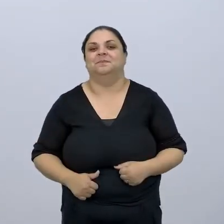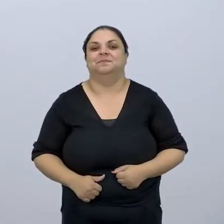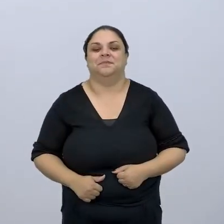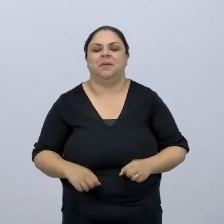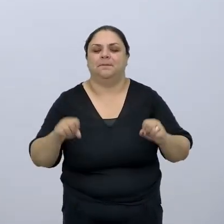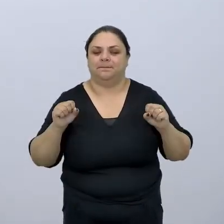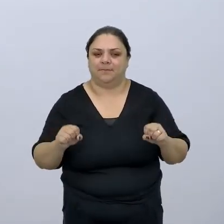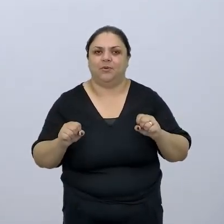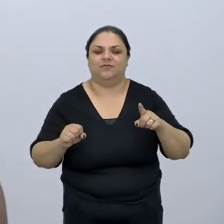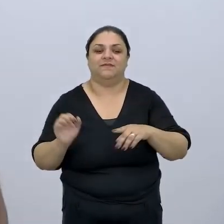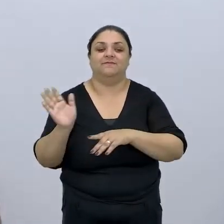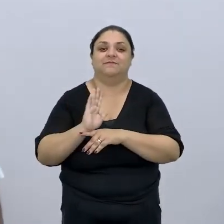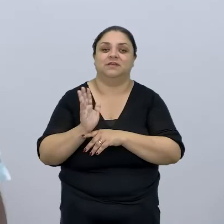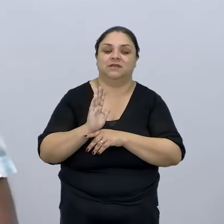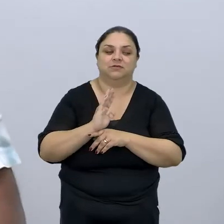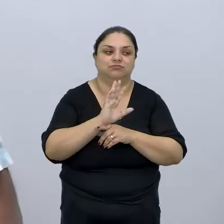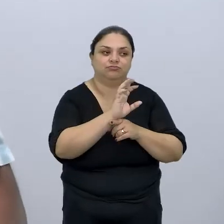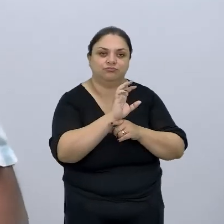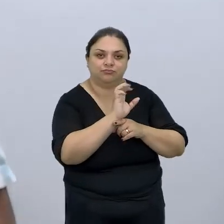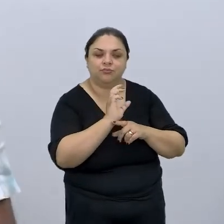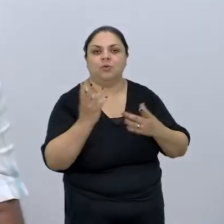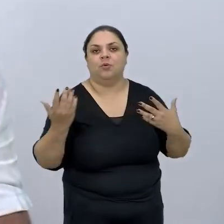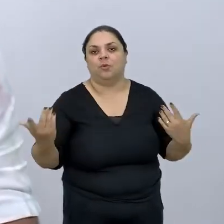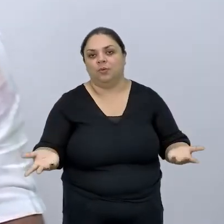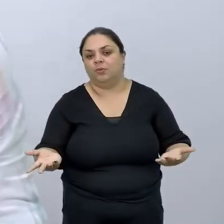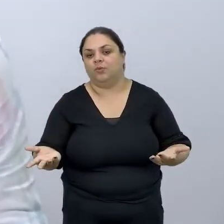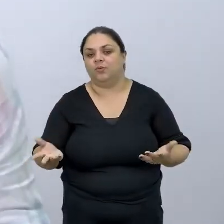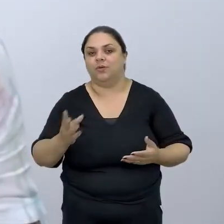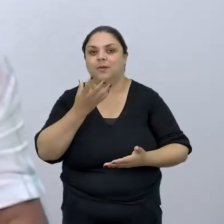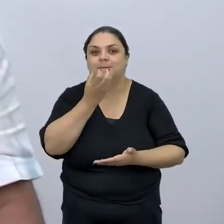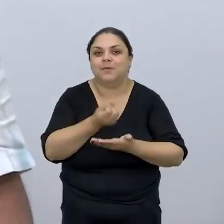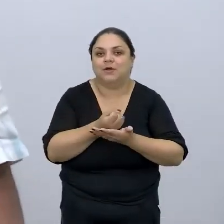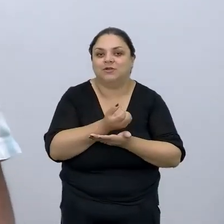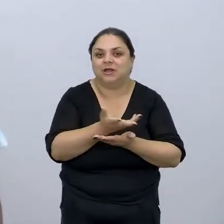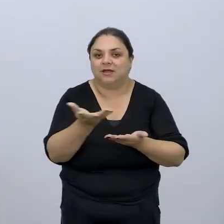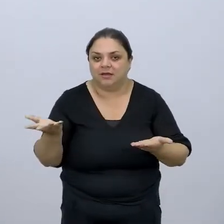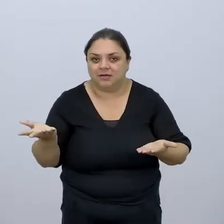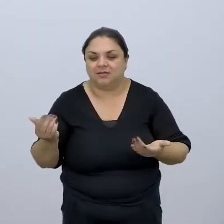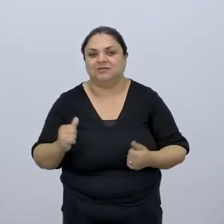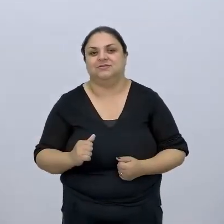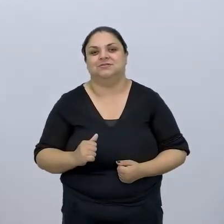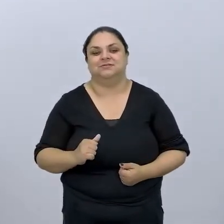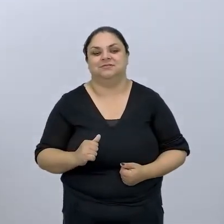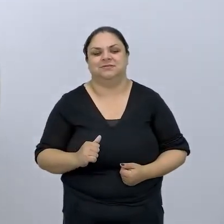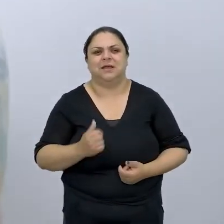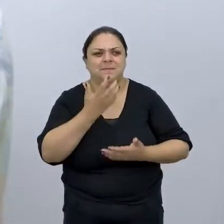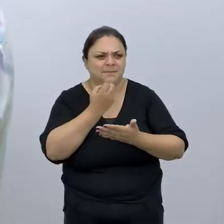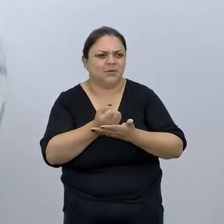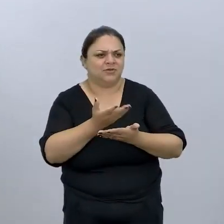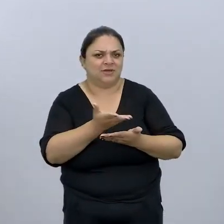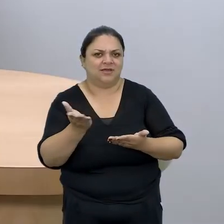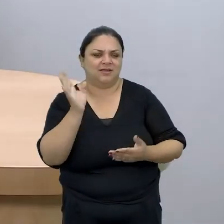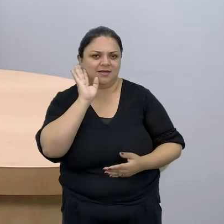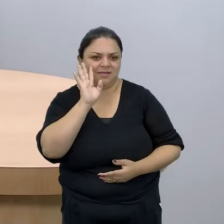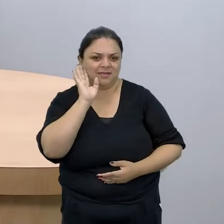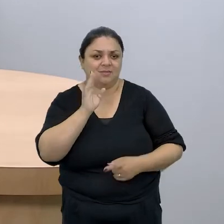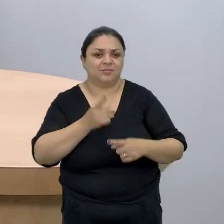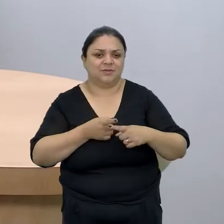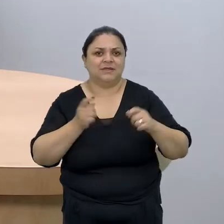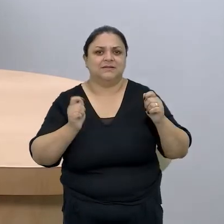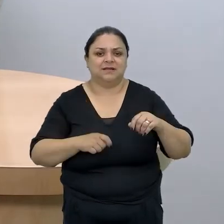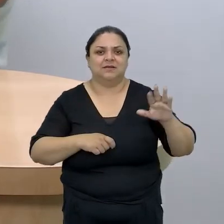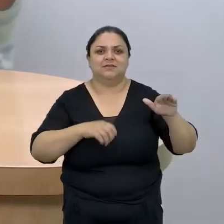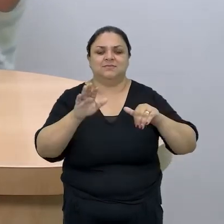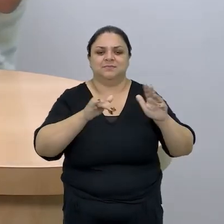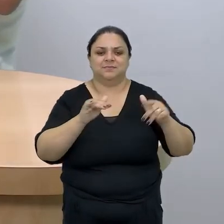isso através de vídeo, como podem fazer através de podcast. E é legal fazer através de podcast, porque você pode contemplar os